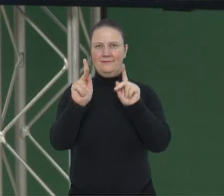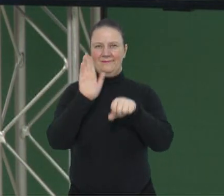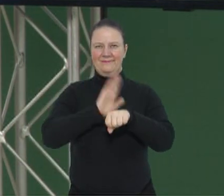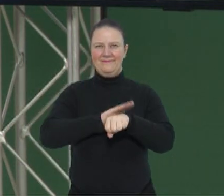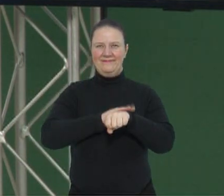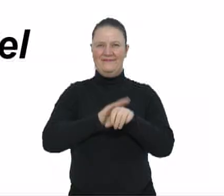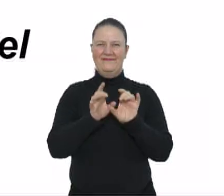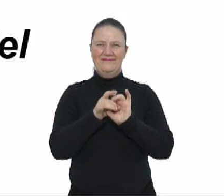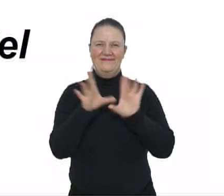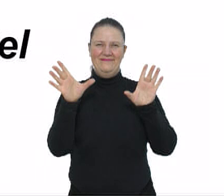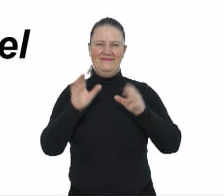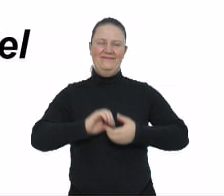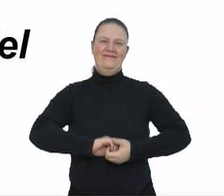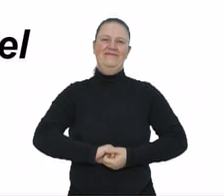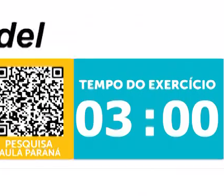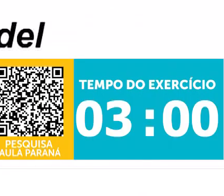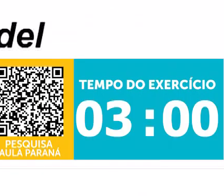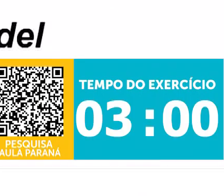lá.